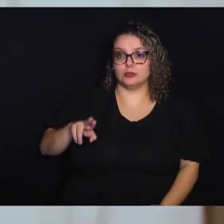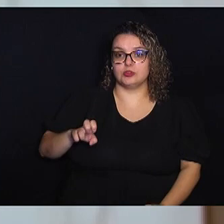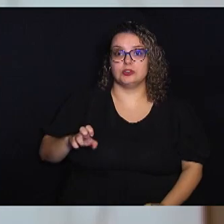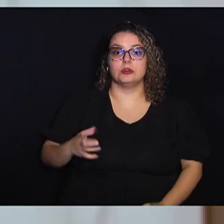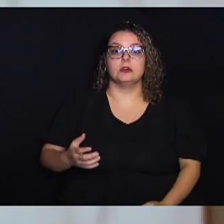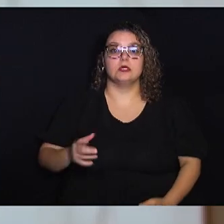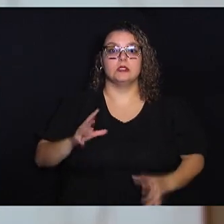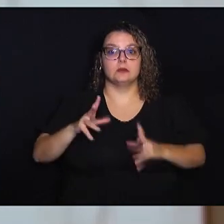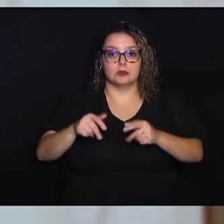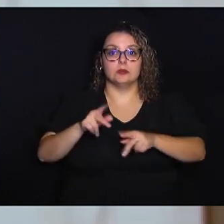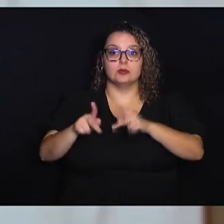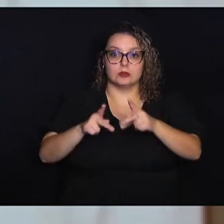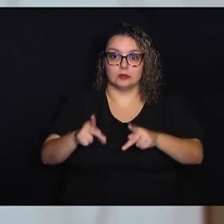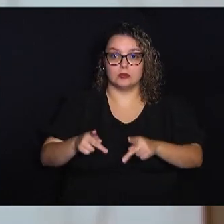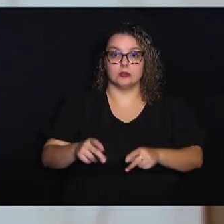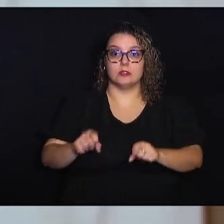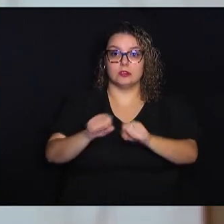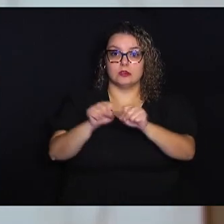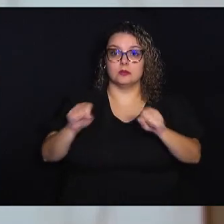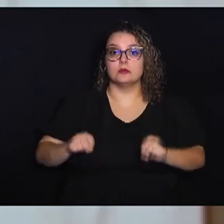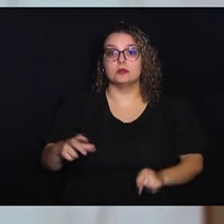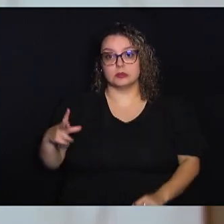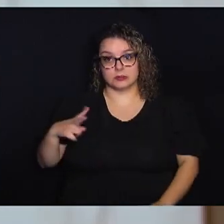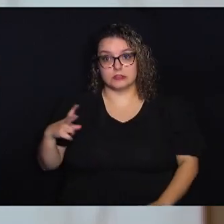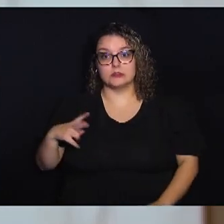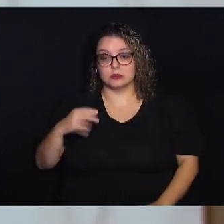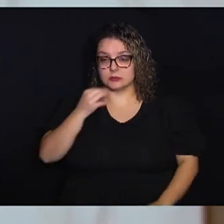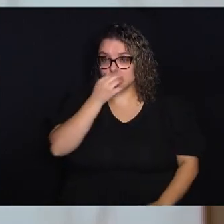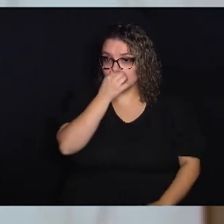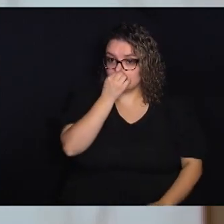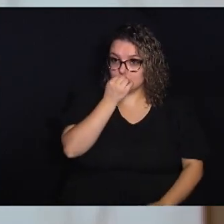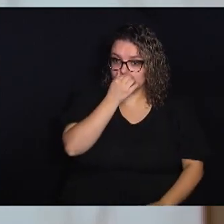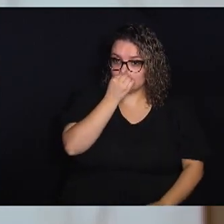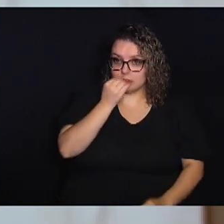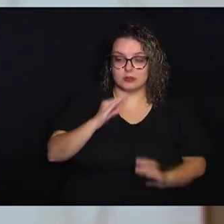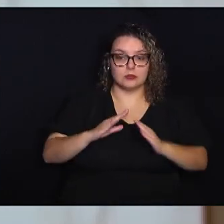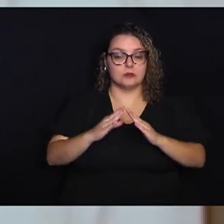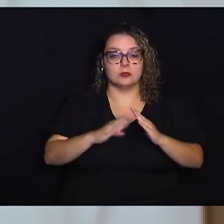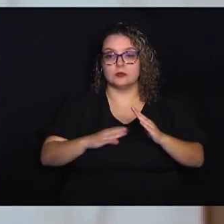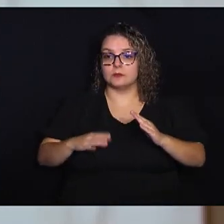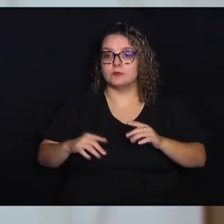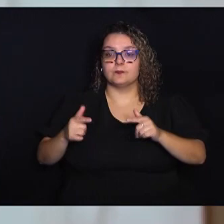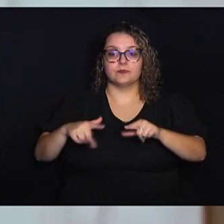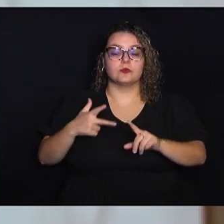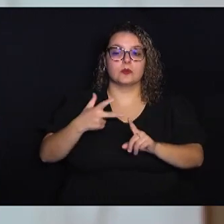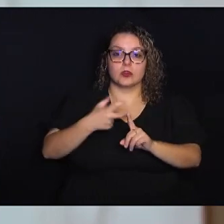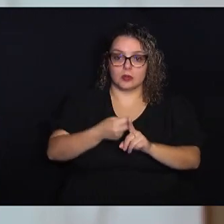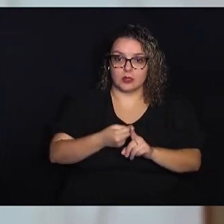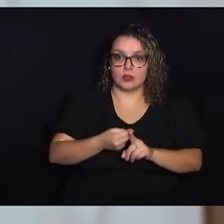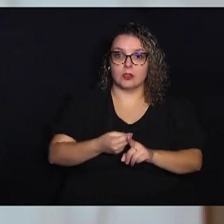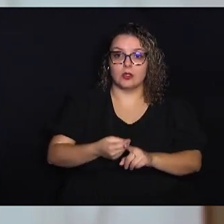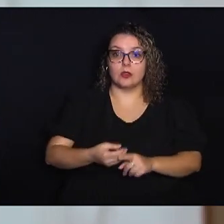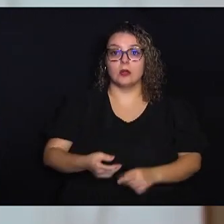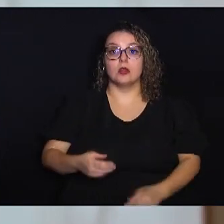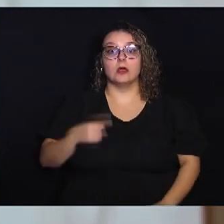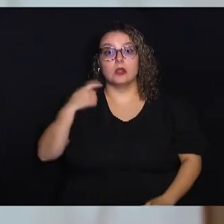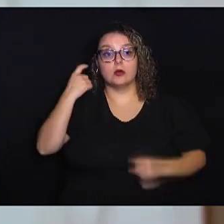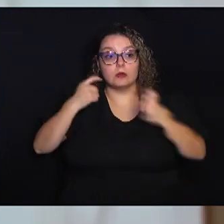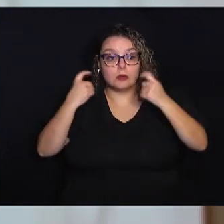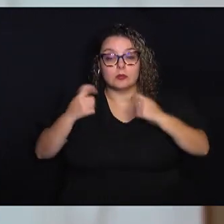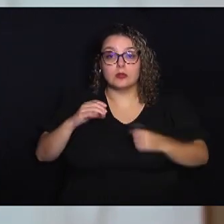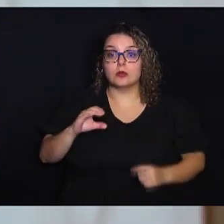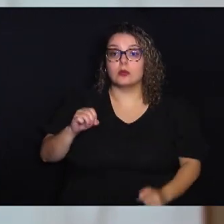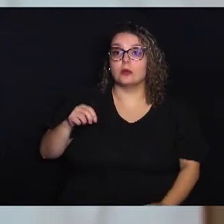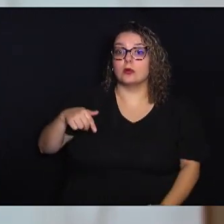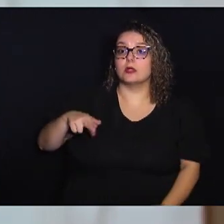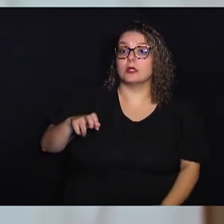população dentro do sistema privado. É só ir lá dentro de uma clínica ou de um espaço de vacinas, falar, olha, eu estou preocupado aqui com a